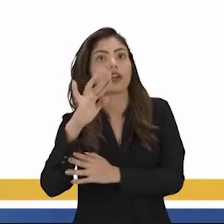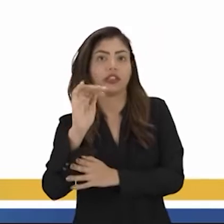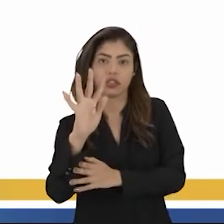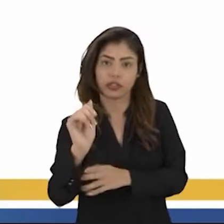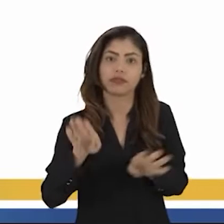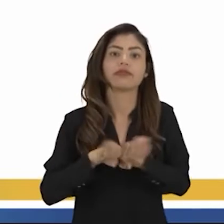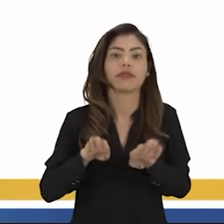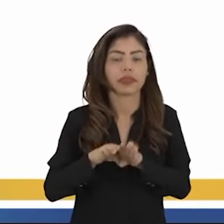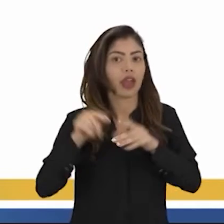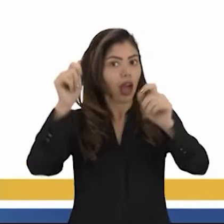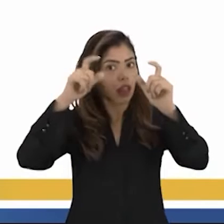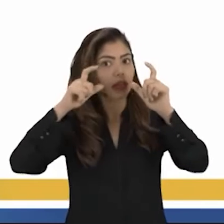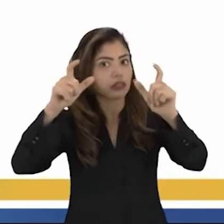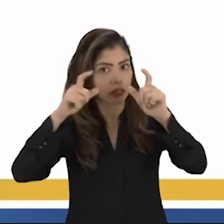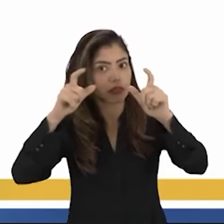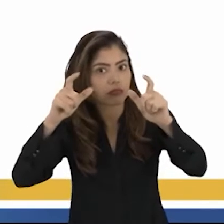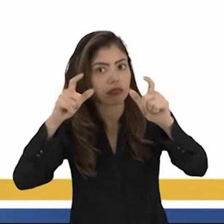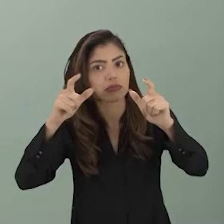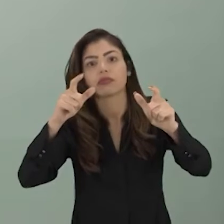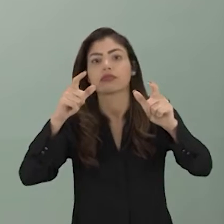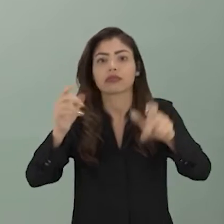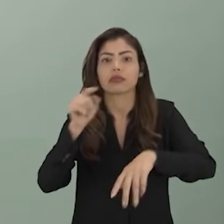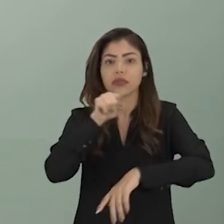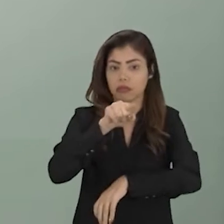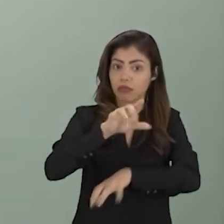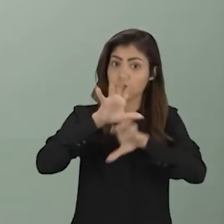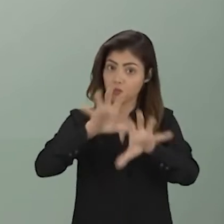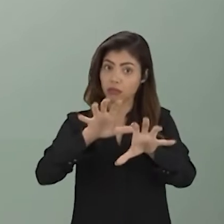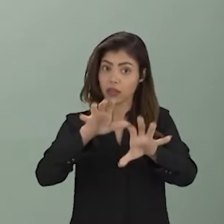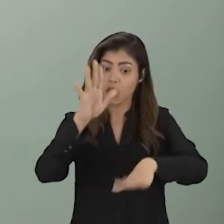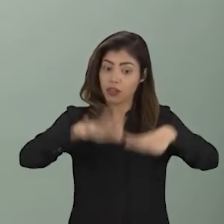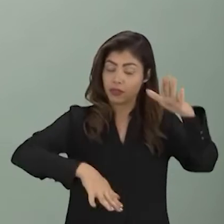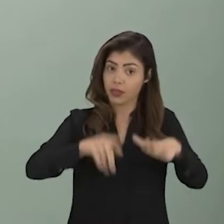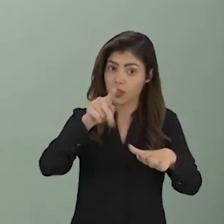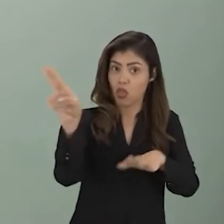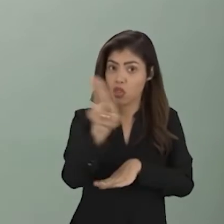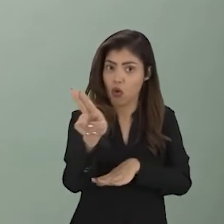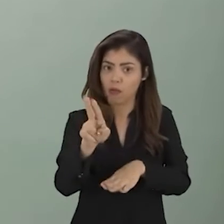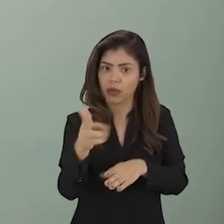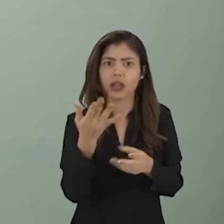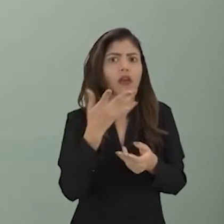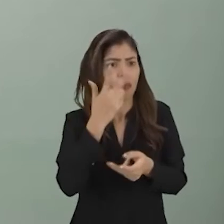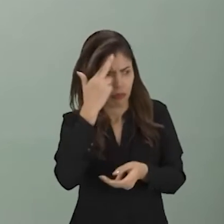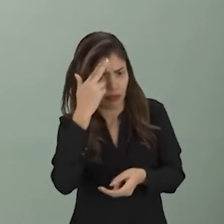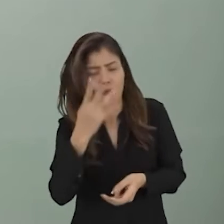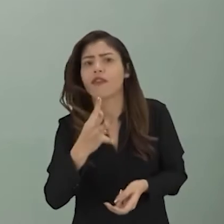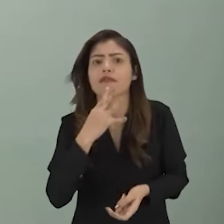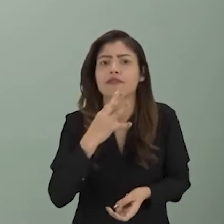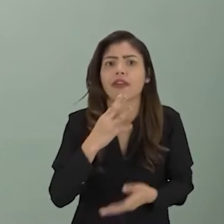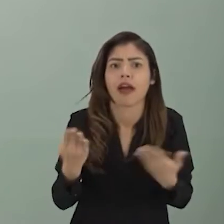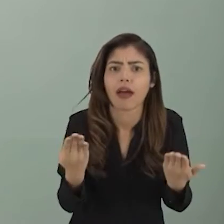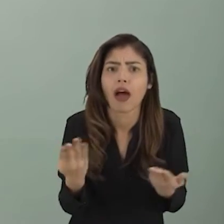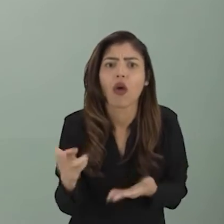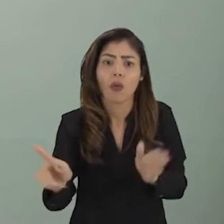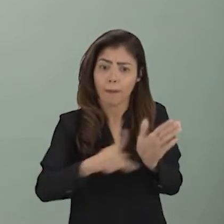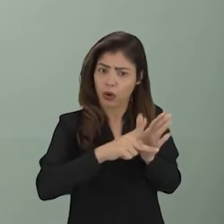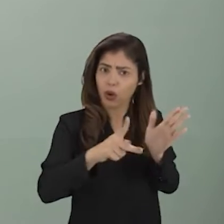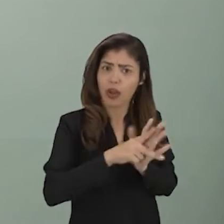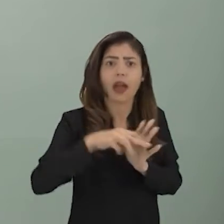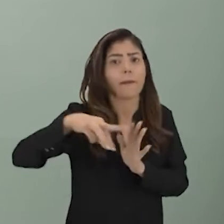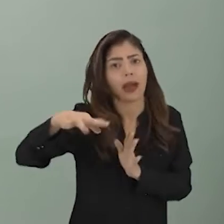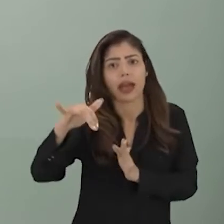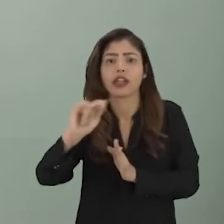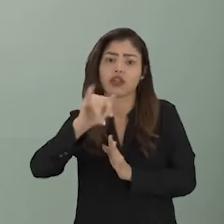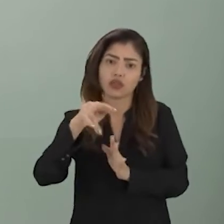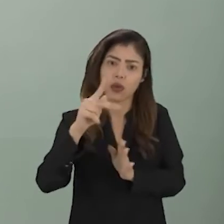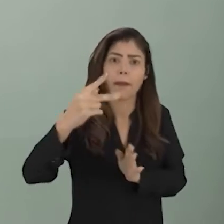a gente tem que estar ligado, né, nessa situação. Nem sempre vai ser um nome comum. Nome comum que eu digo é o nome próprio, como